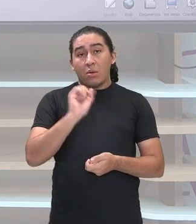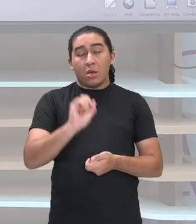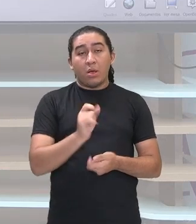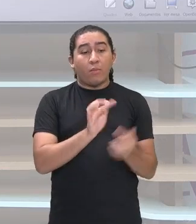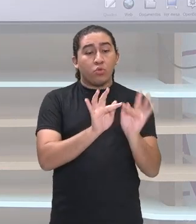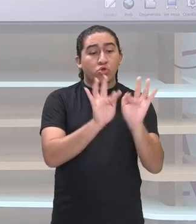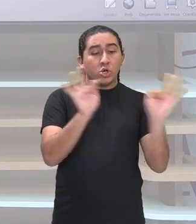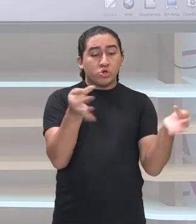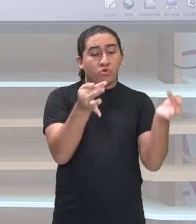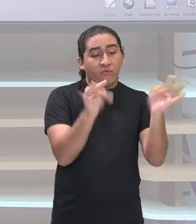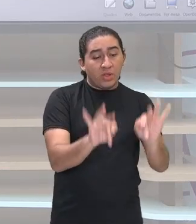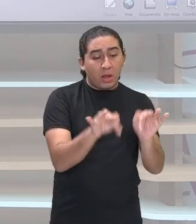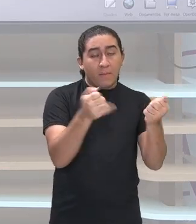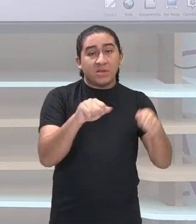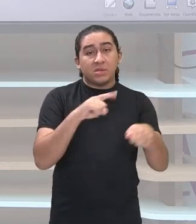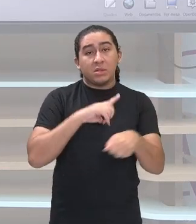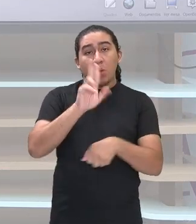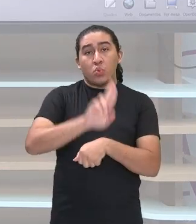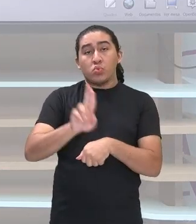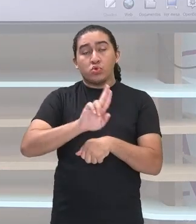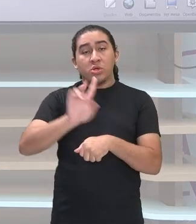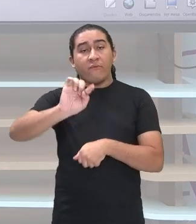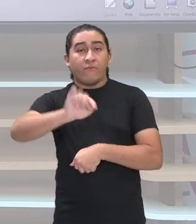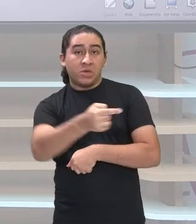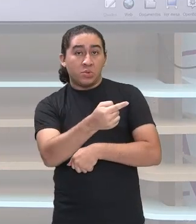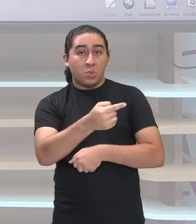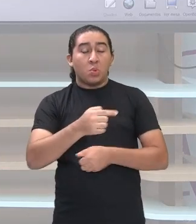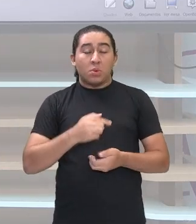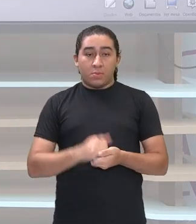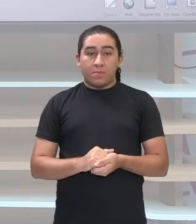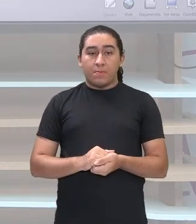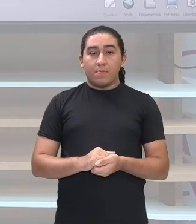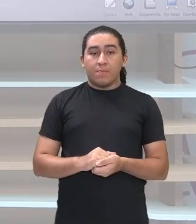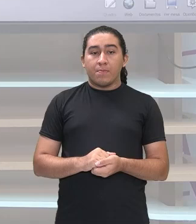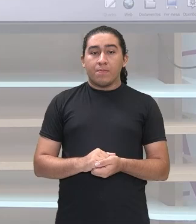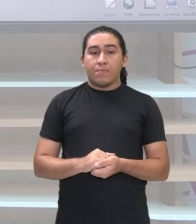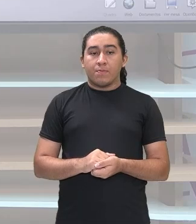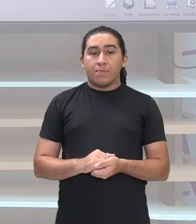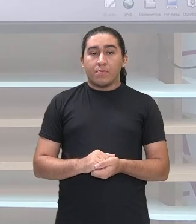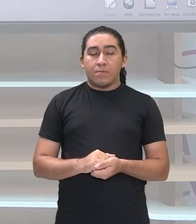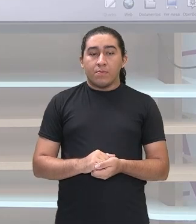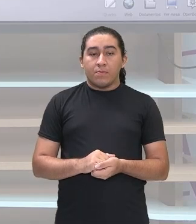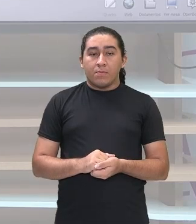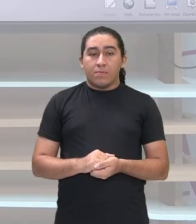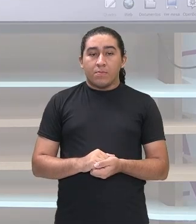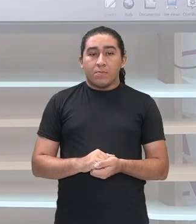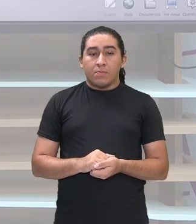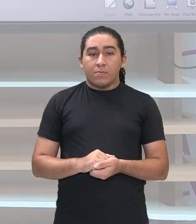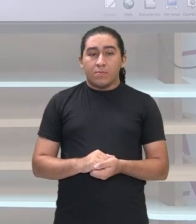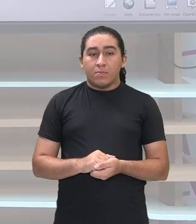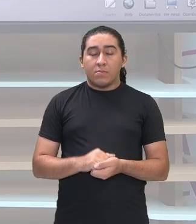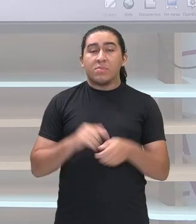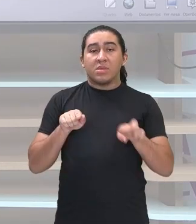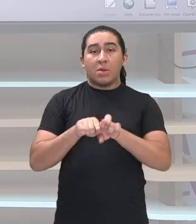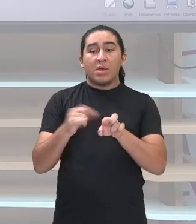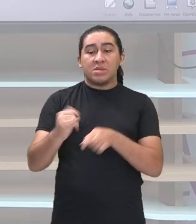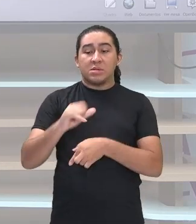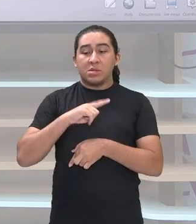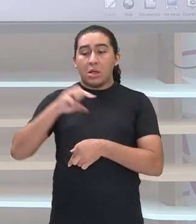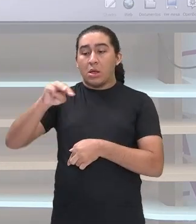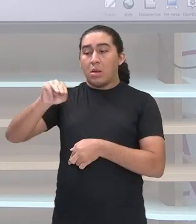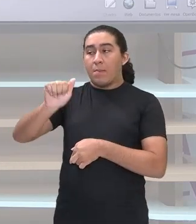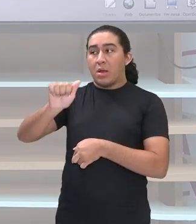de utilizar, né? Assim como uma conjunção adversativo mas, também, sempre que você